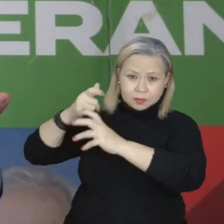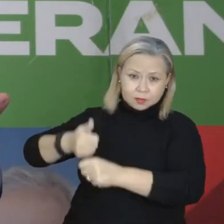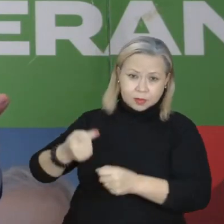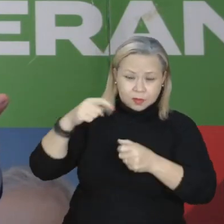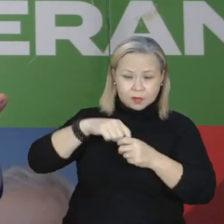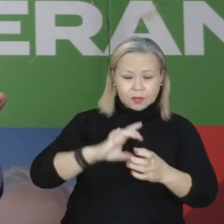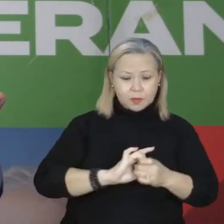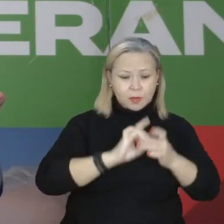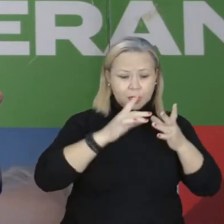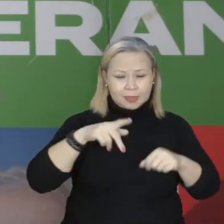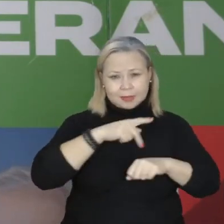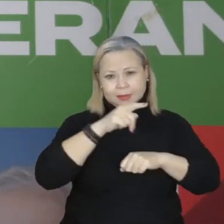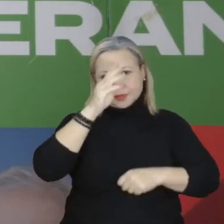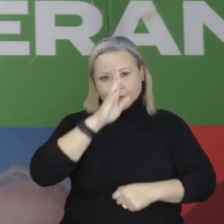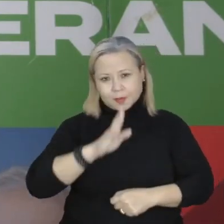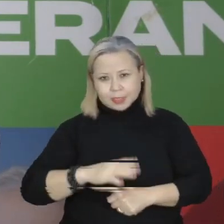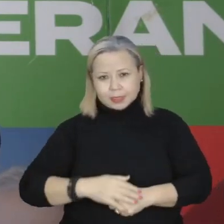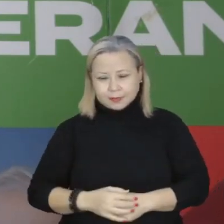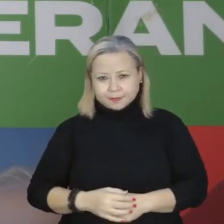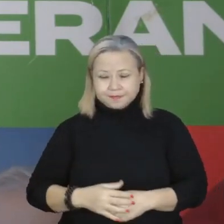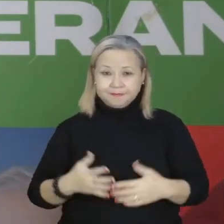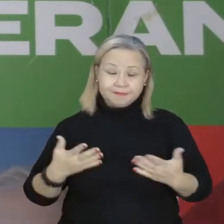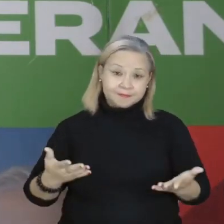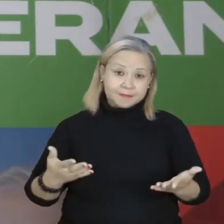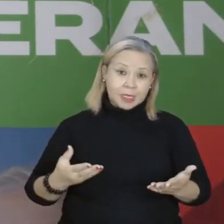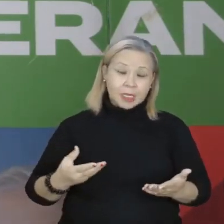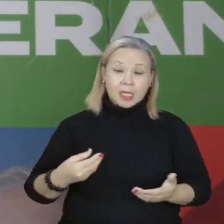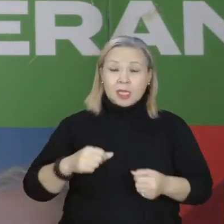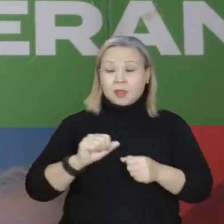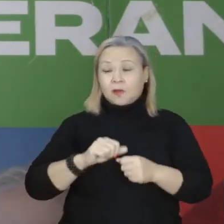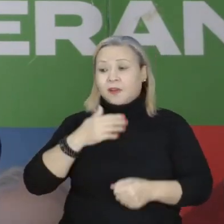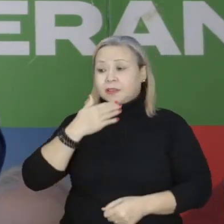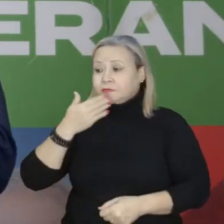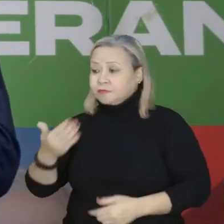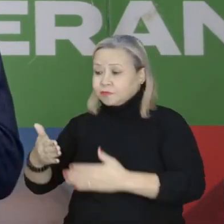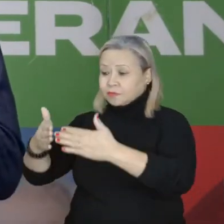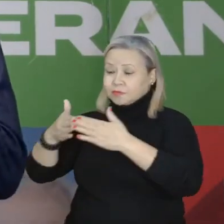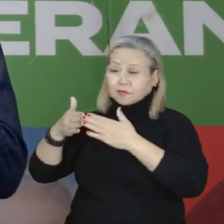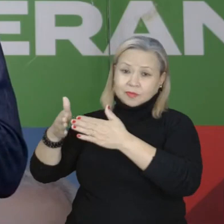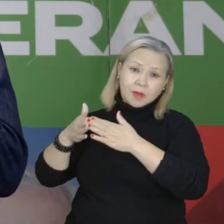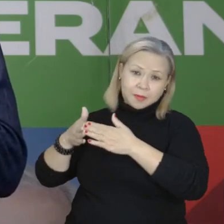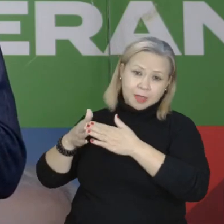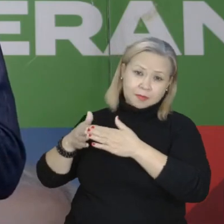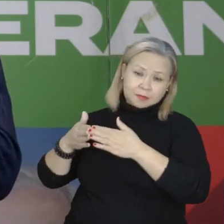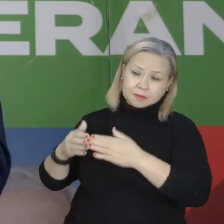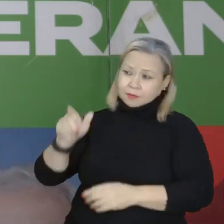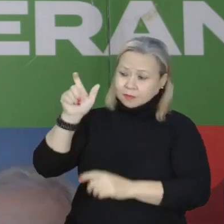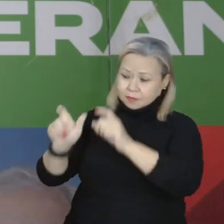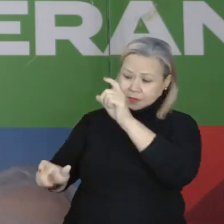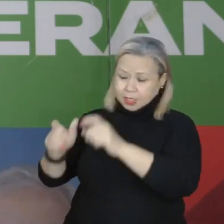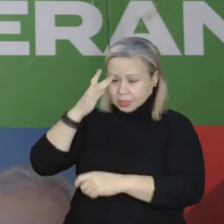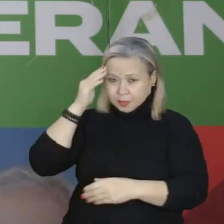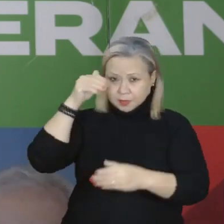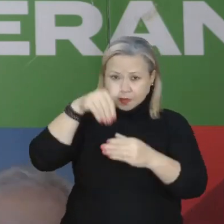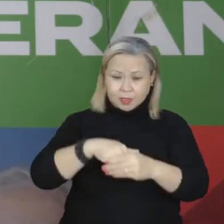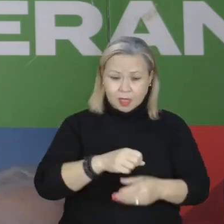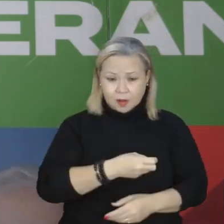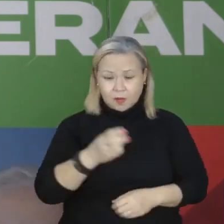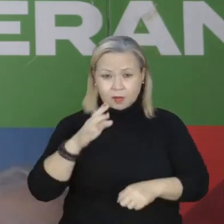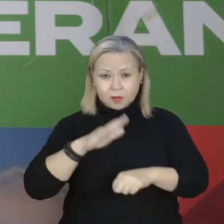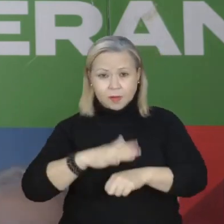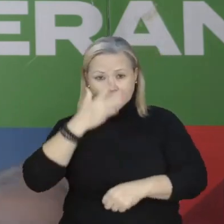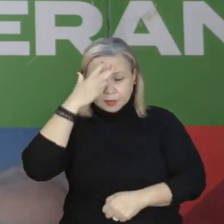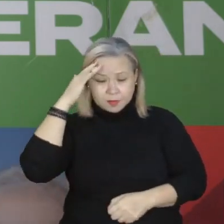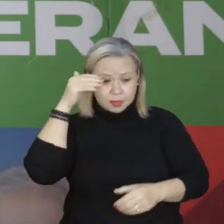nesse país. Na verdade, nós estamos fazendo um apelo para as pessoas comparecerem para votar. Quanto mais gente comparecer para